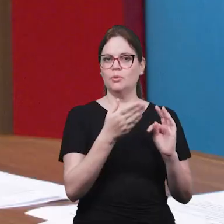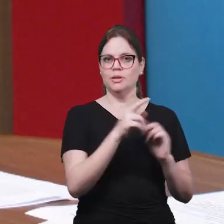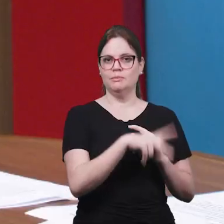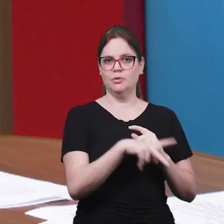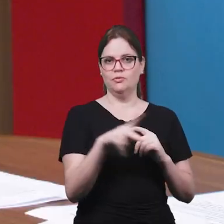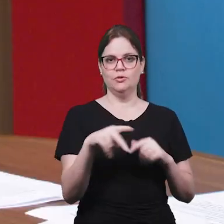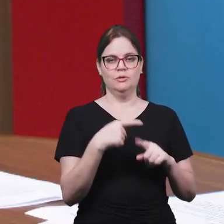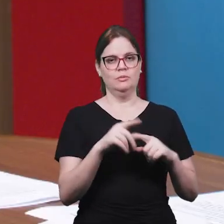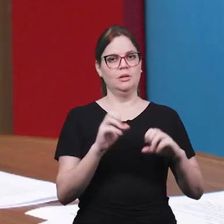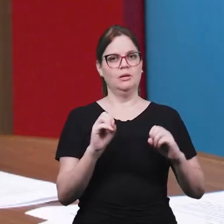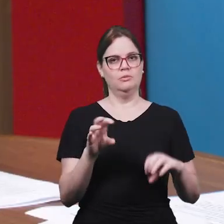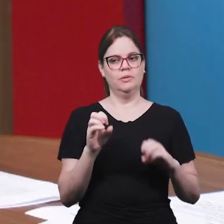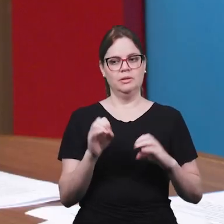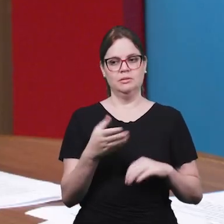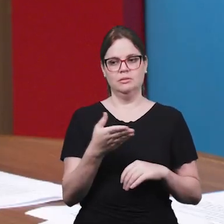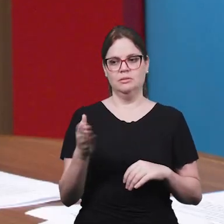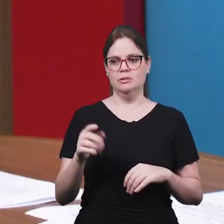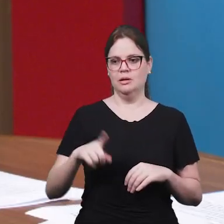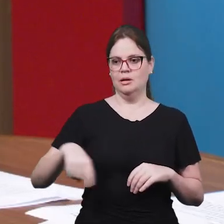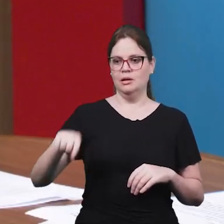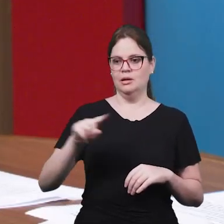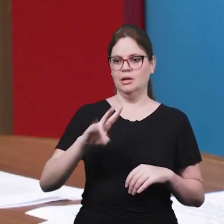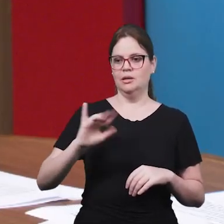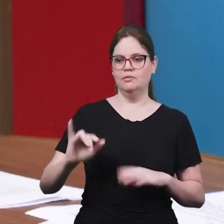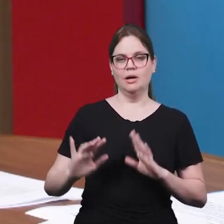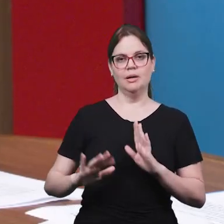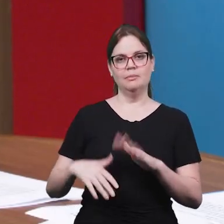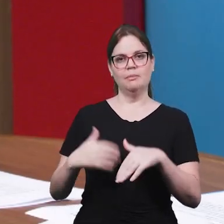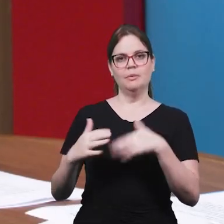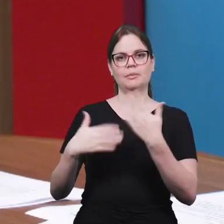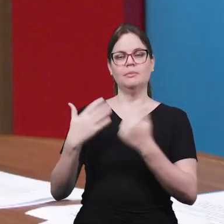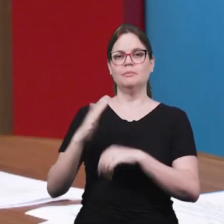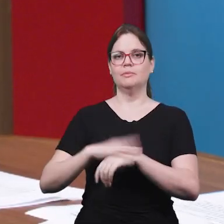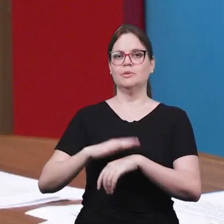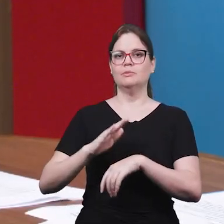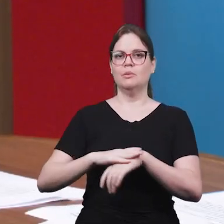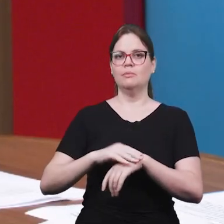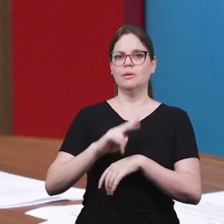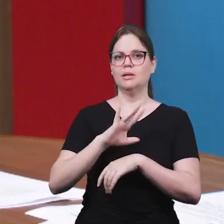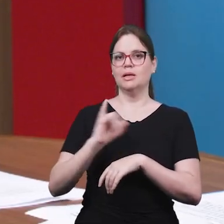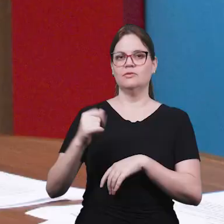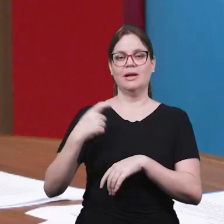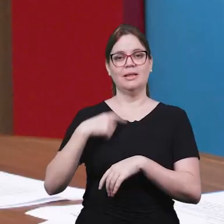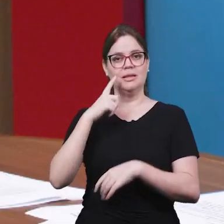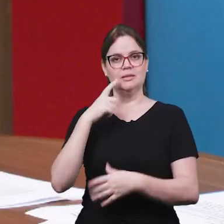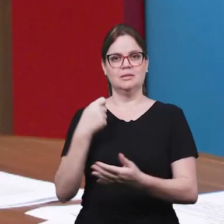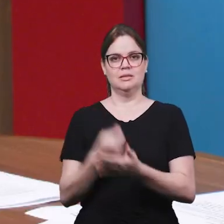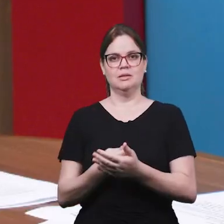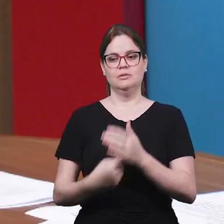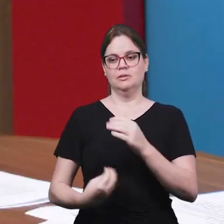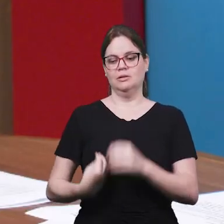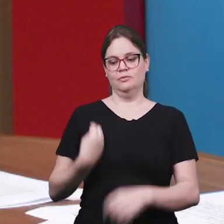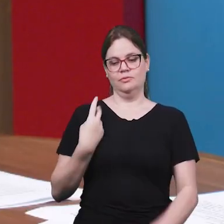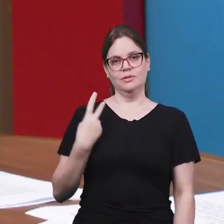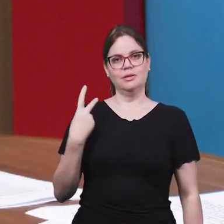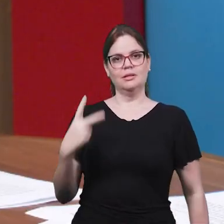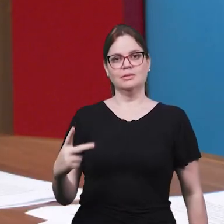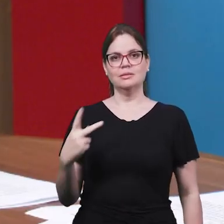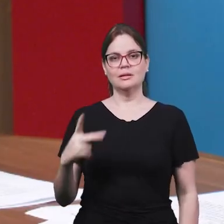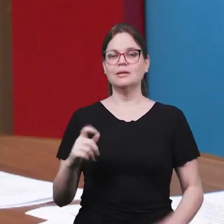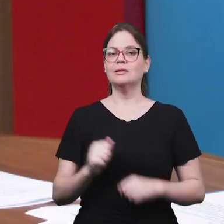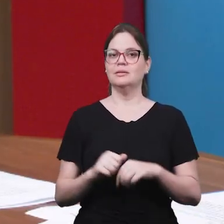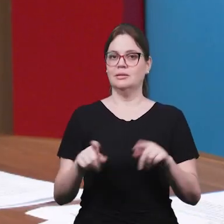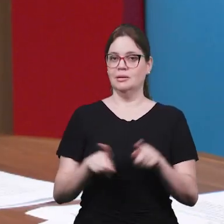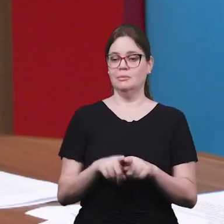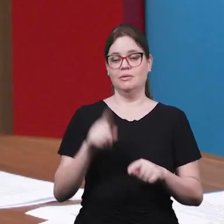recebem, isso vai prepará-los, né, para aquele momento que eles vão ter que fazer a escolha, né, a definição ali do